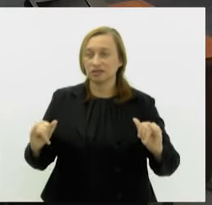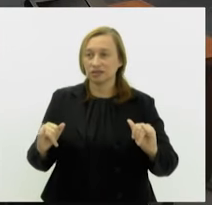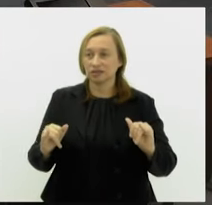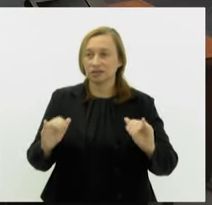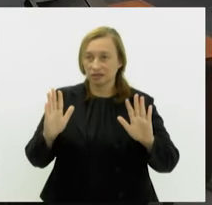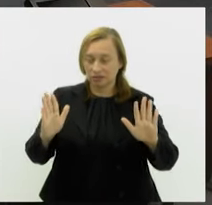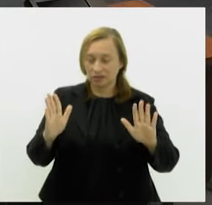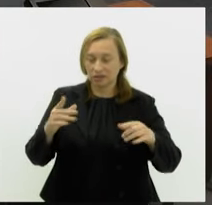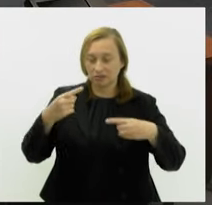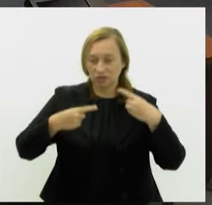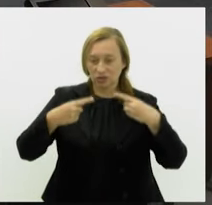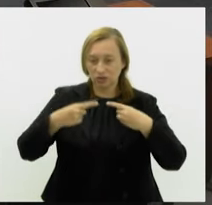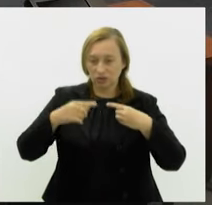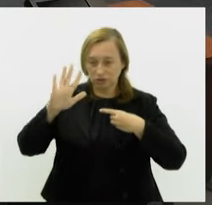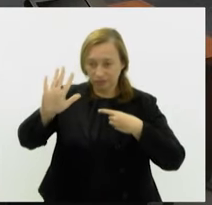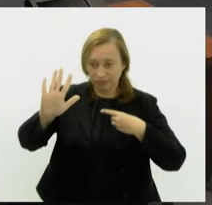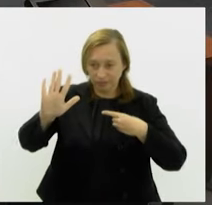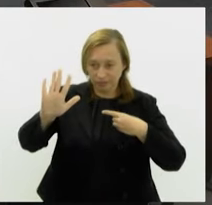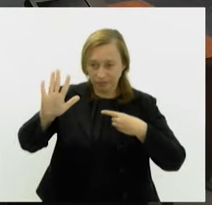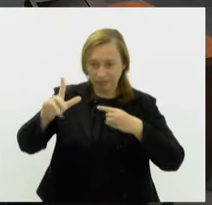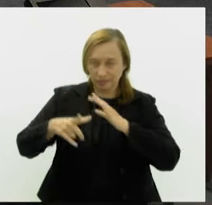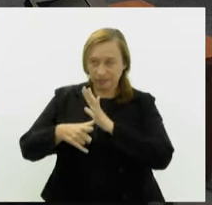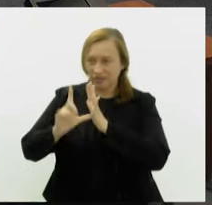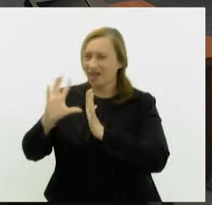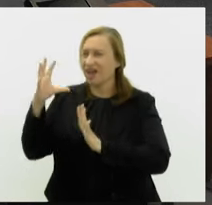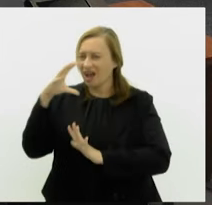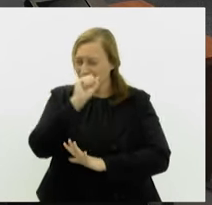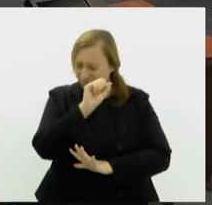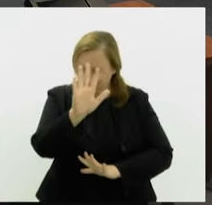Para discutir esse anterior, rapidinho.